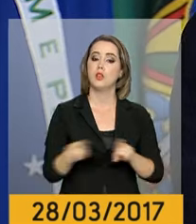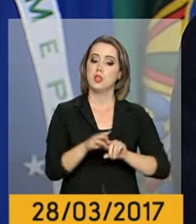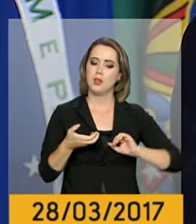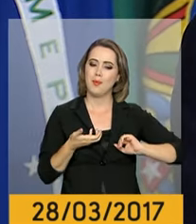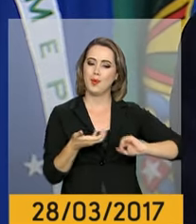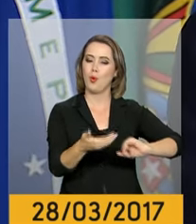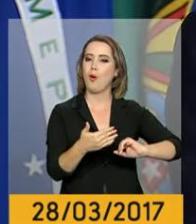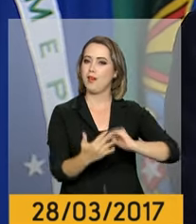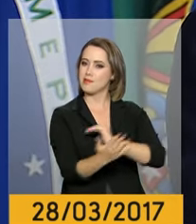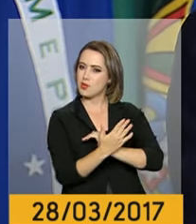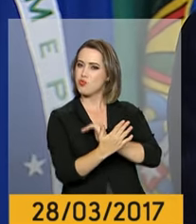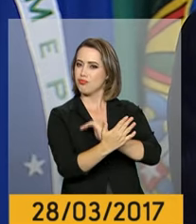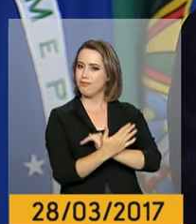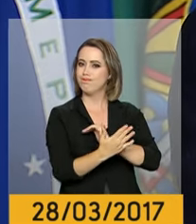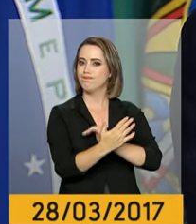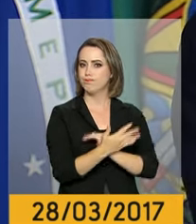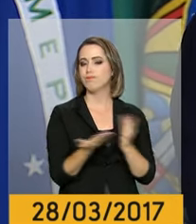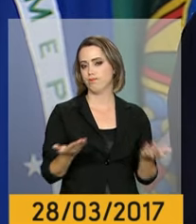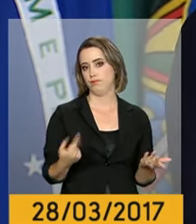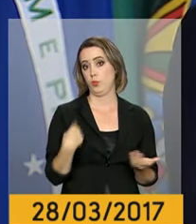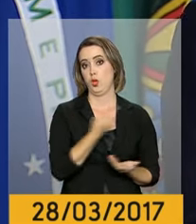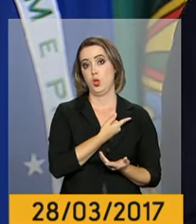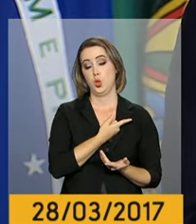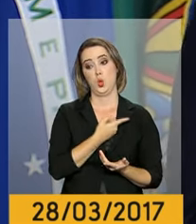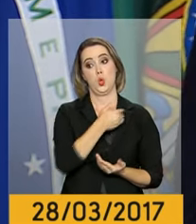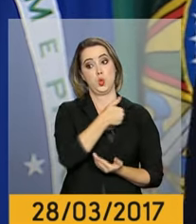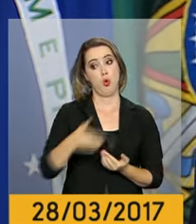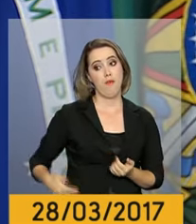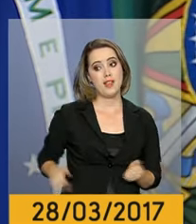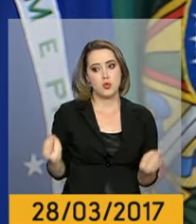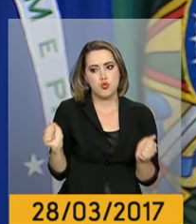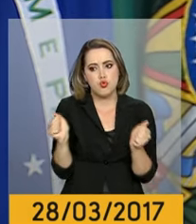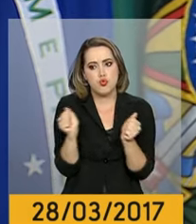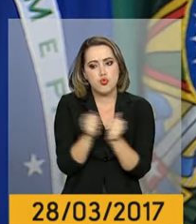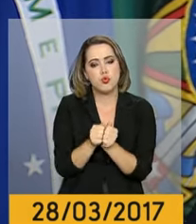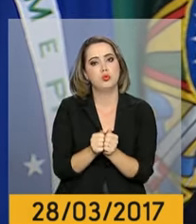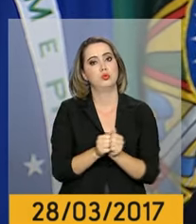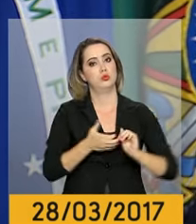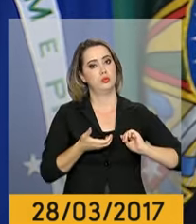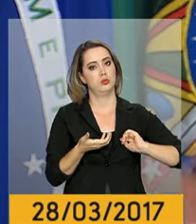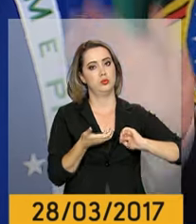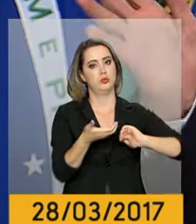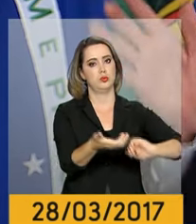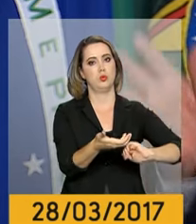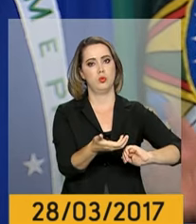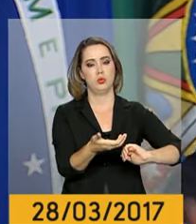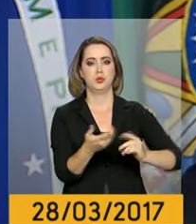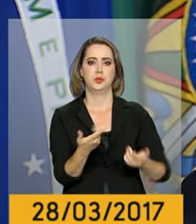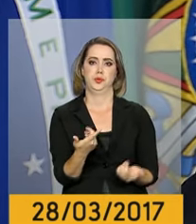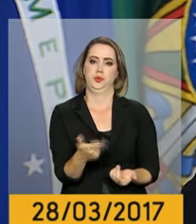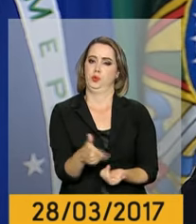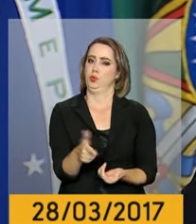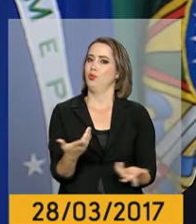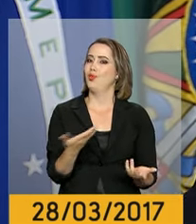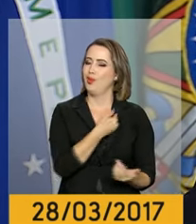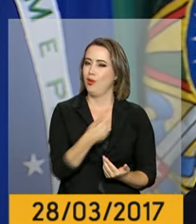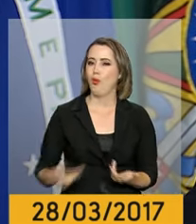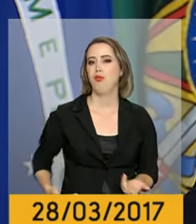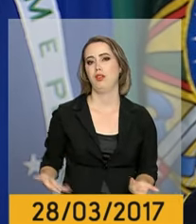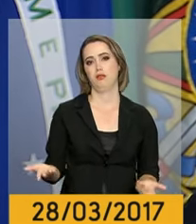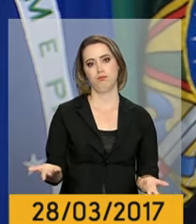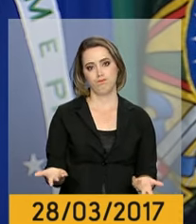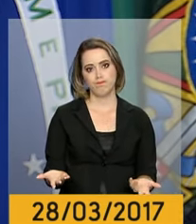porque nós eh governamos eh com o apoio do congresso nacional senão não conseguiríamos